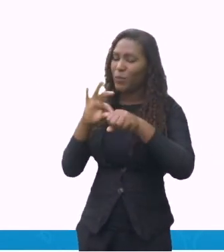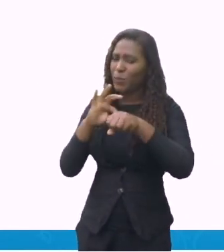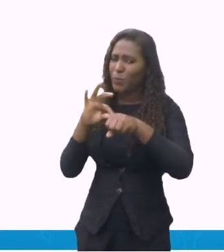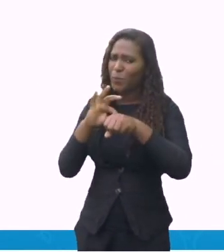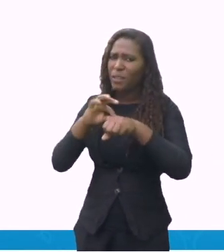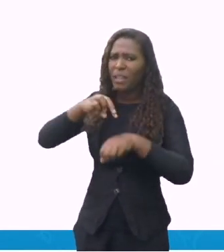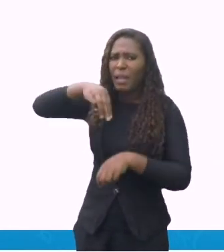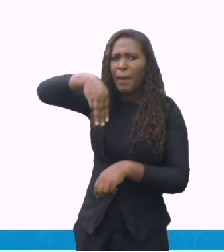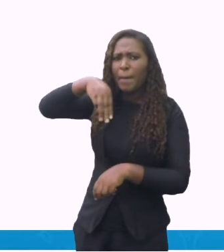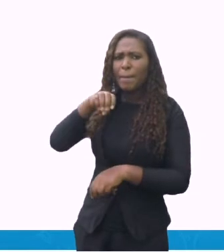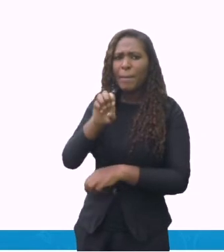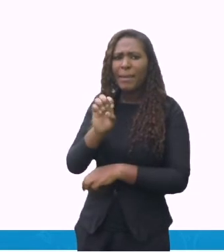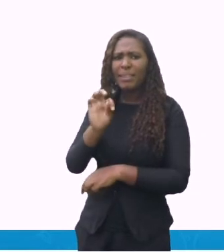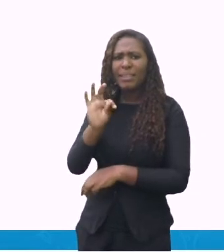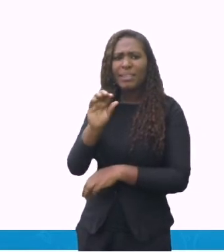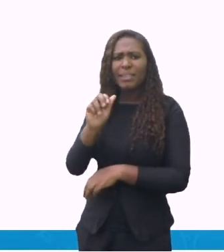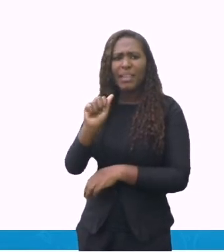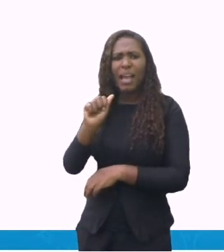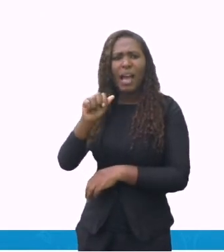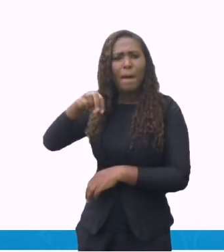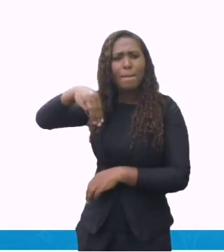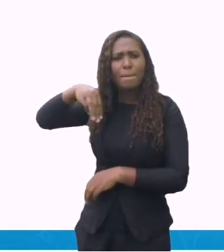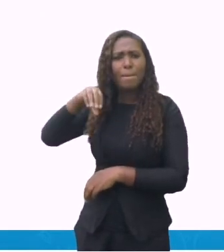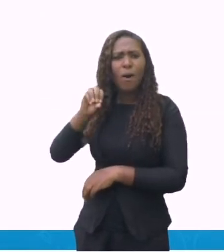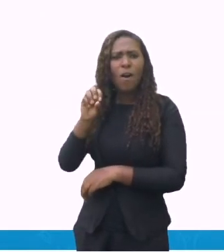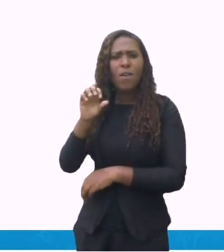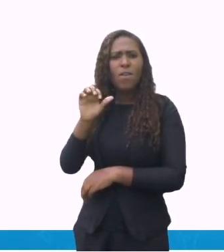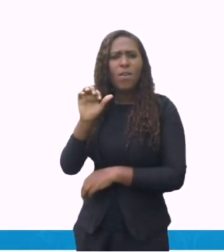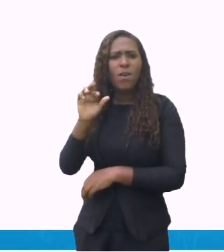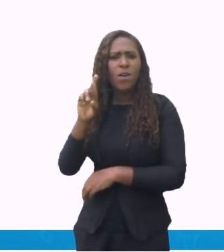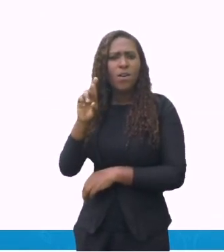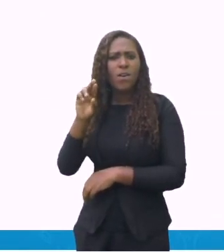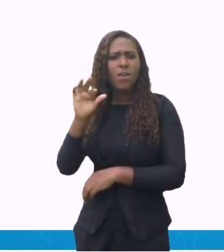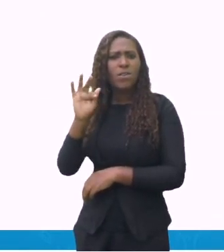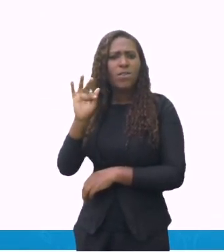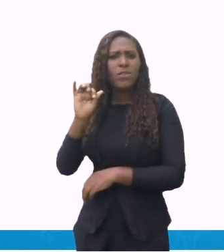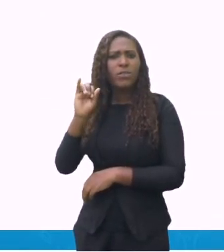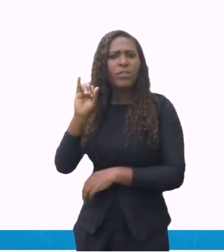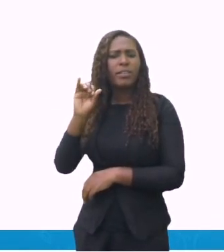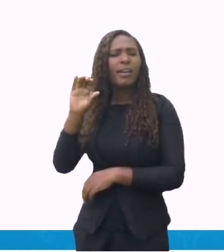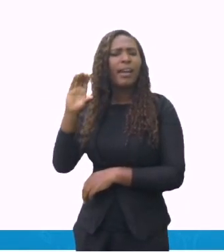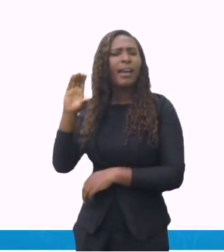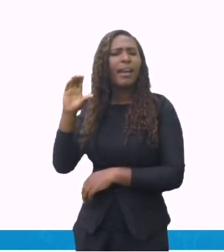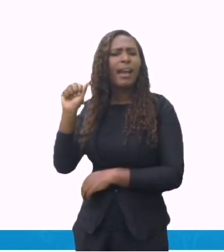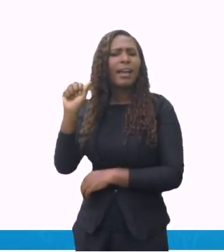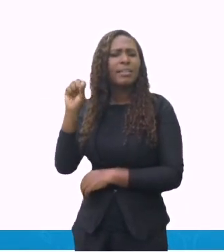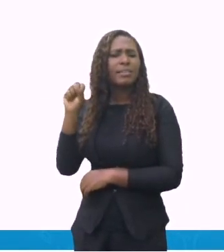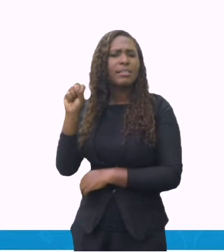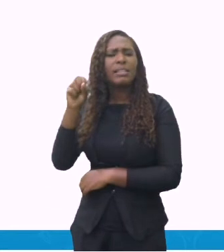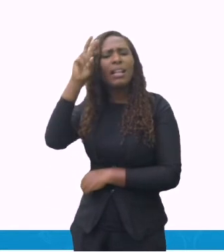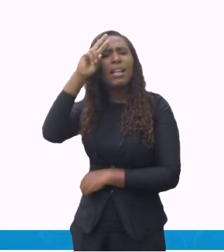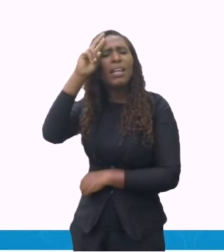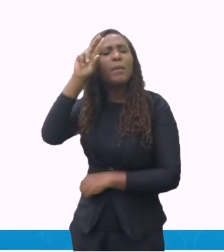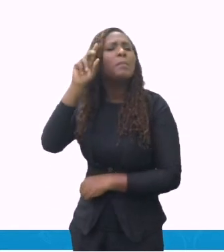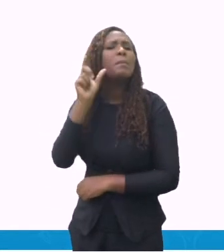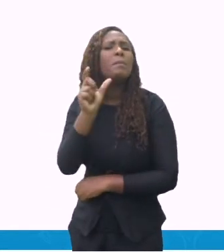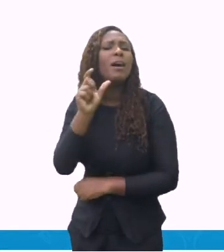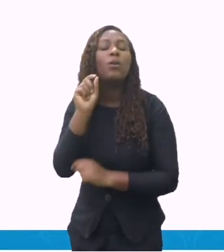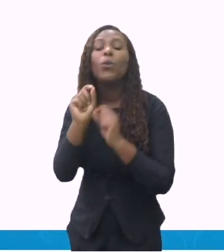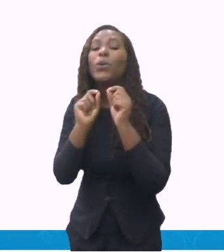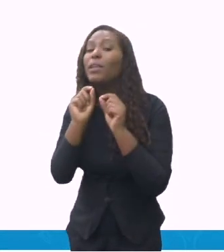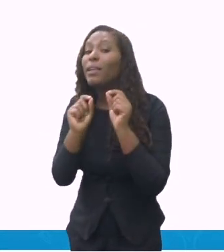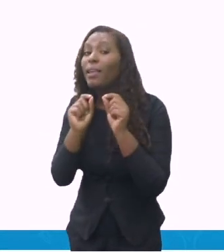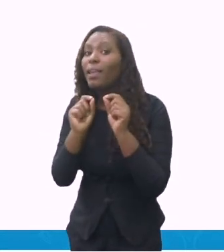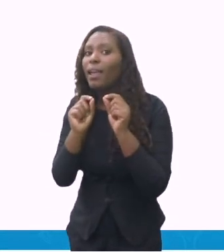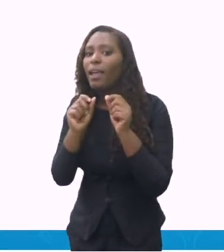também me lembra metamorfose, transformação. É isso mesmo. As